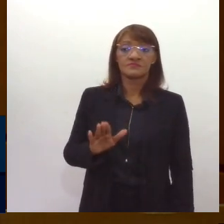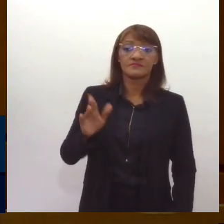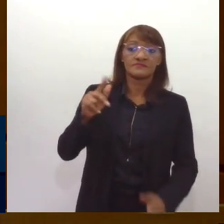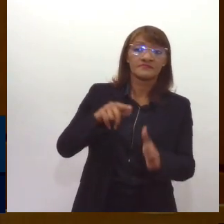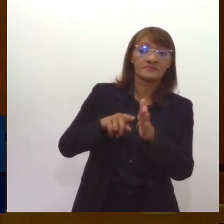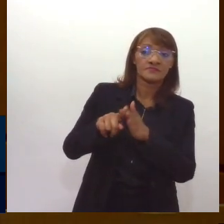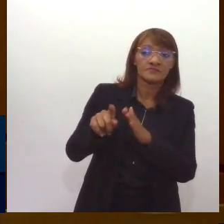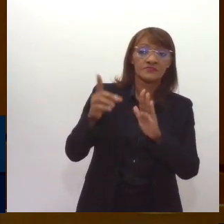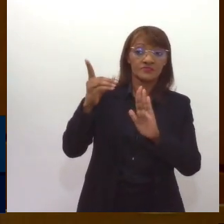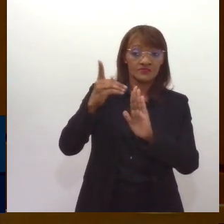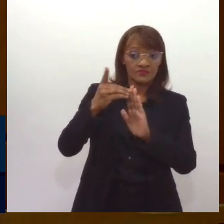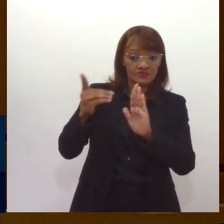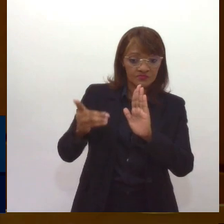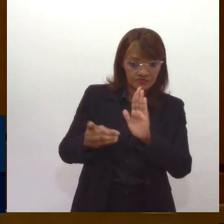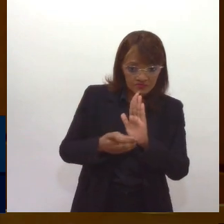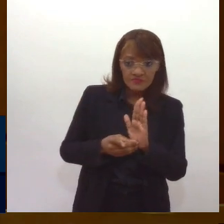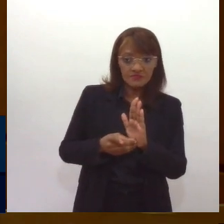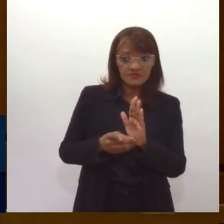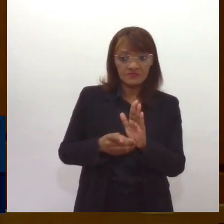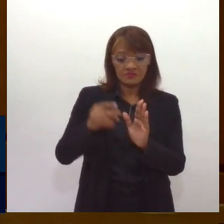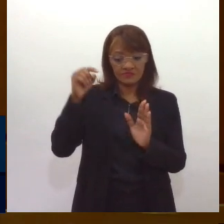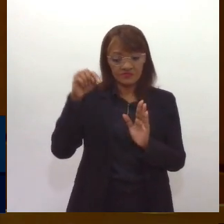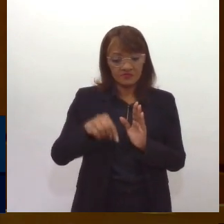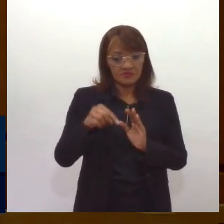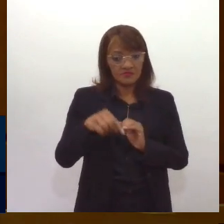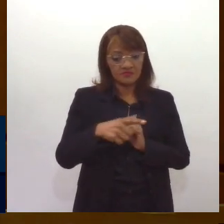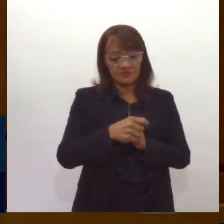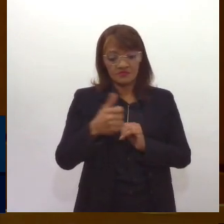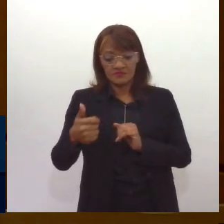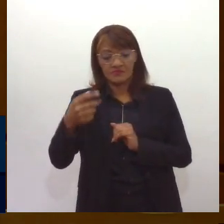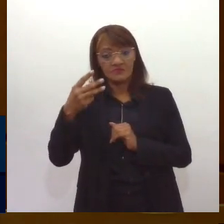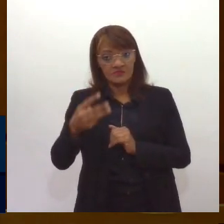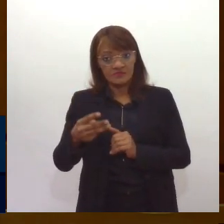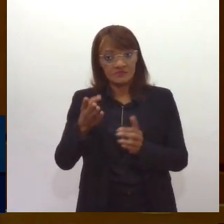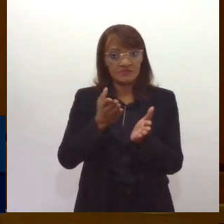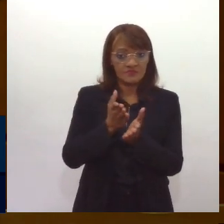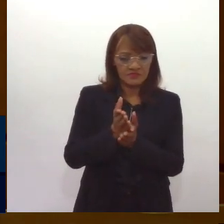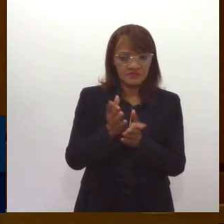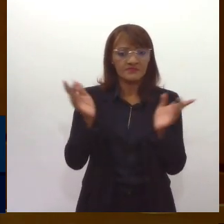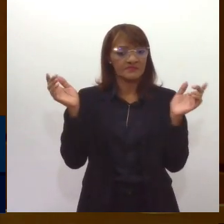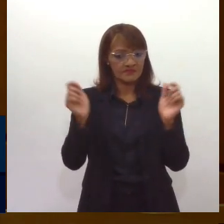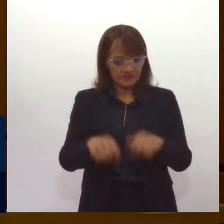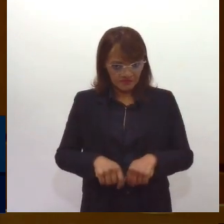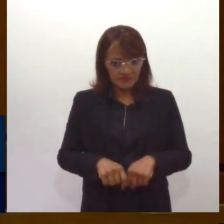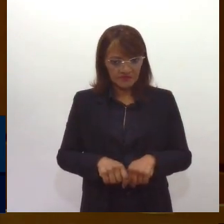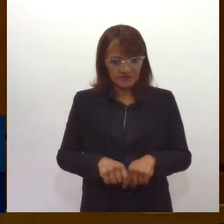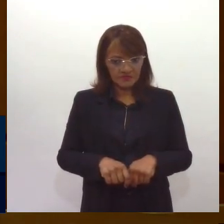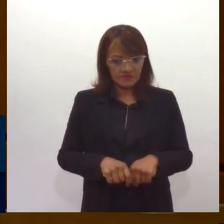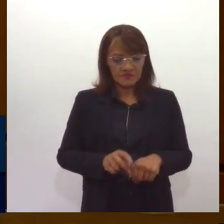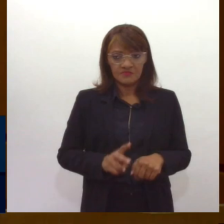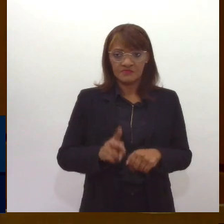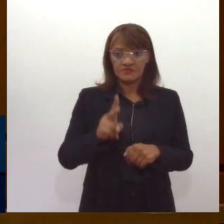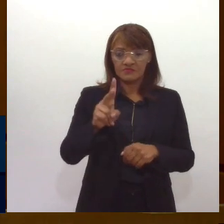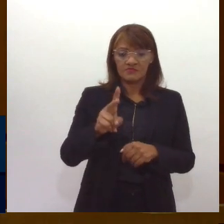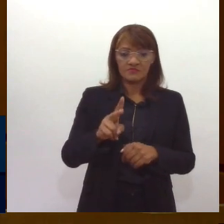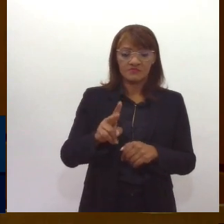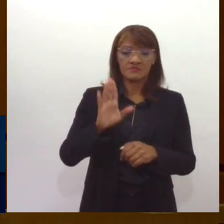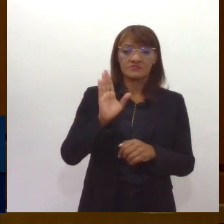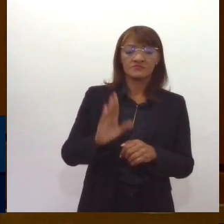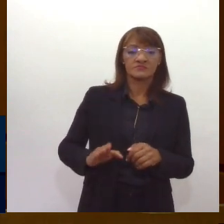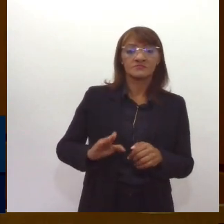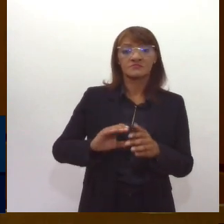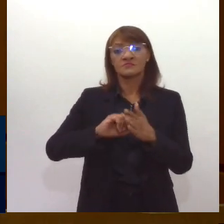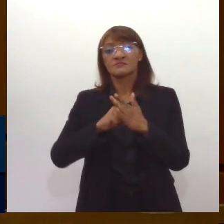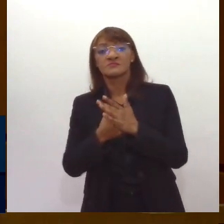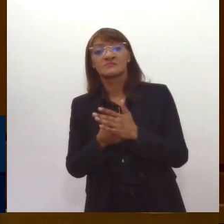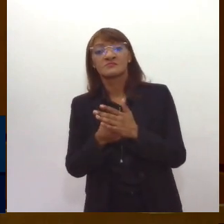foi aprovado em 2013 pode dar prosseguimento à realização do plebiscito. Caso contrário, a gente